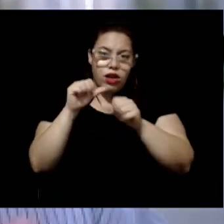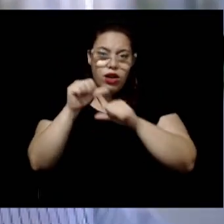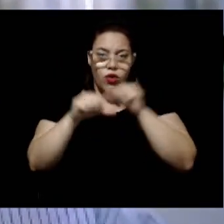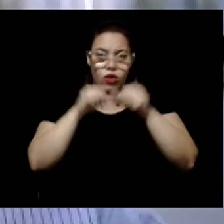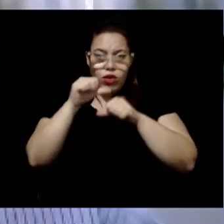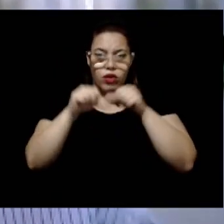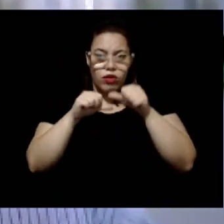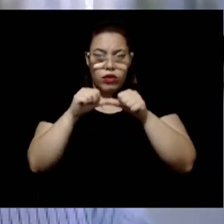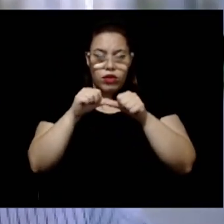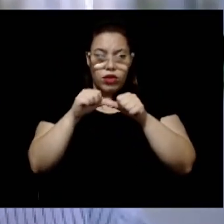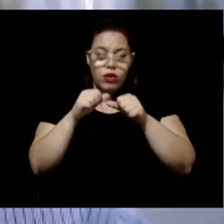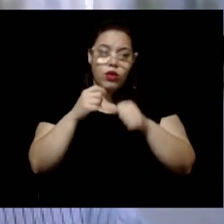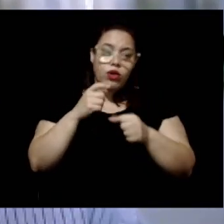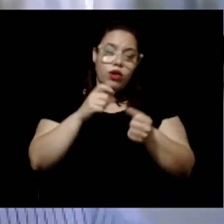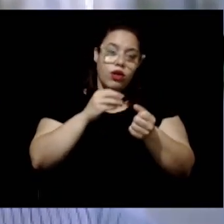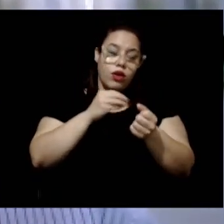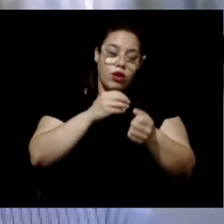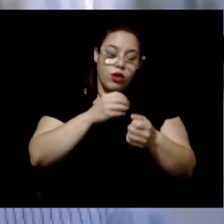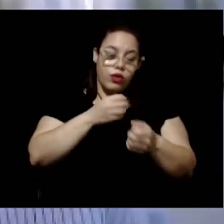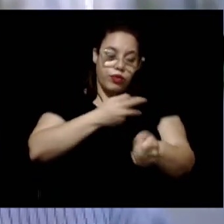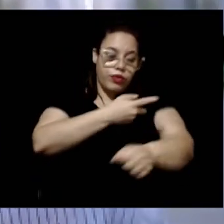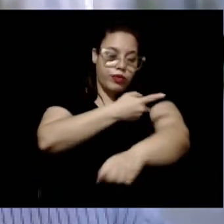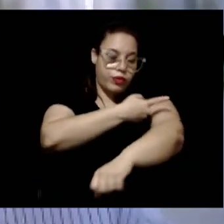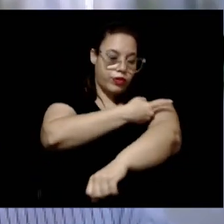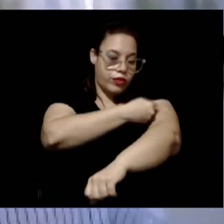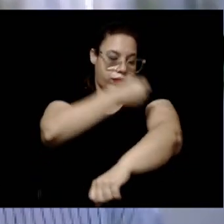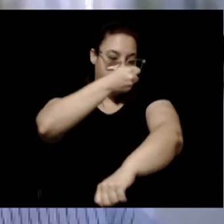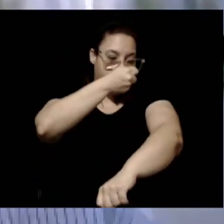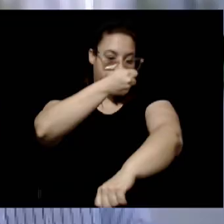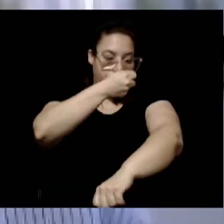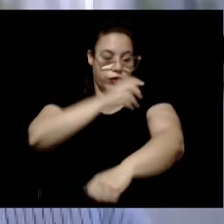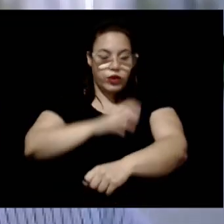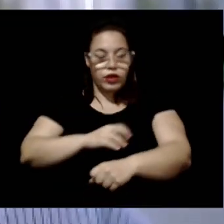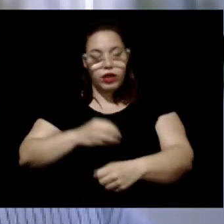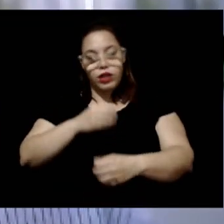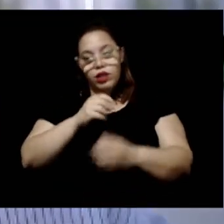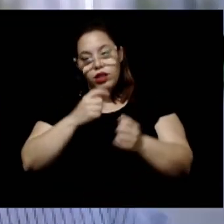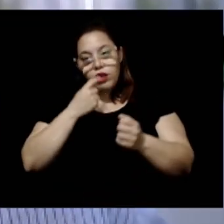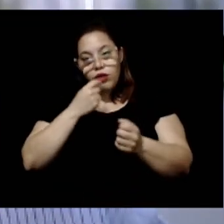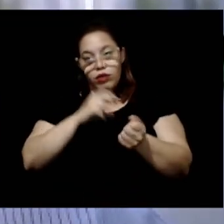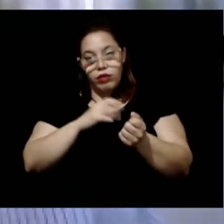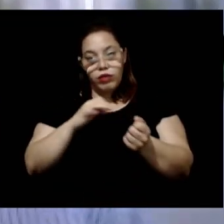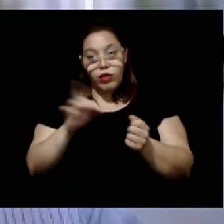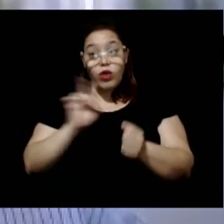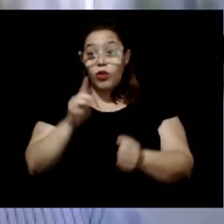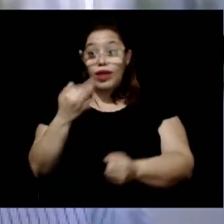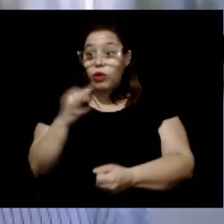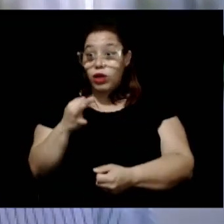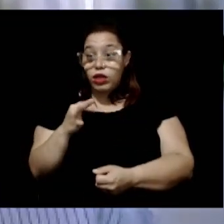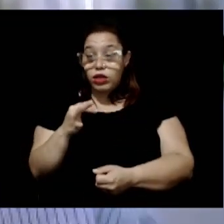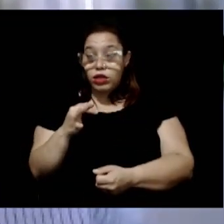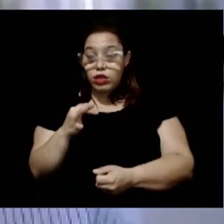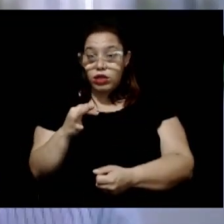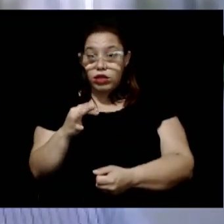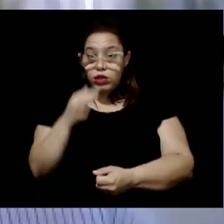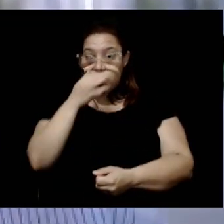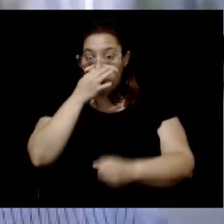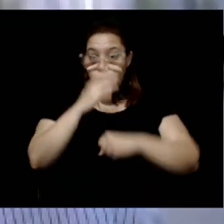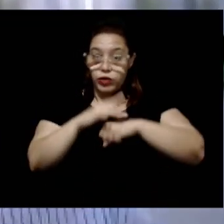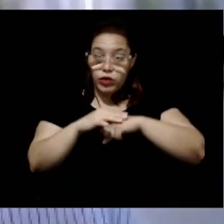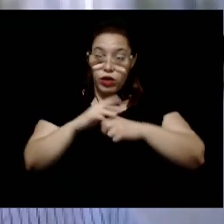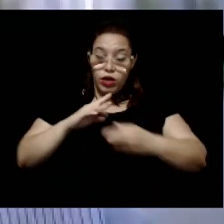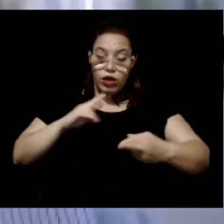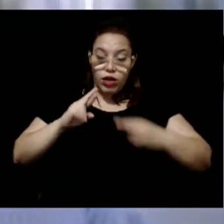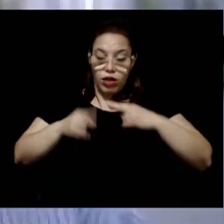de sangue e chamavam reumatismo do sangue. Na verdade, o sangue não está doente, né? O sangue apenas reflete a inflamação.